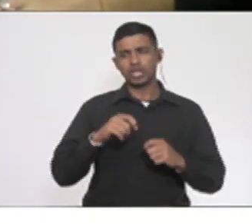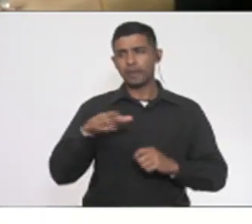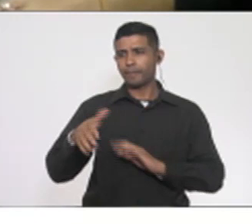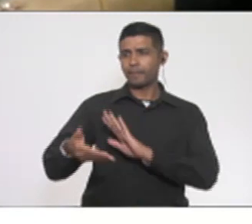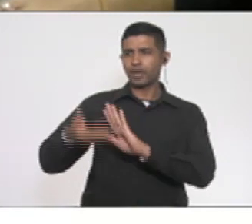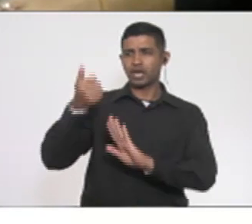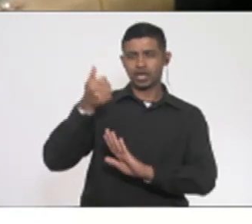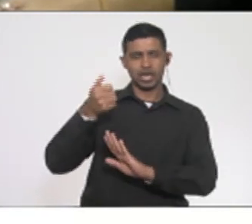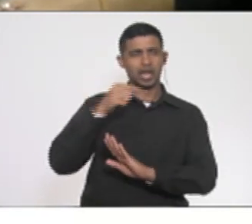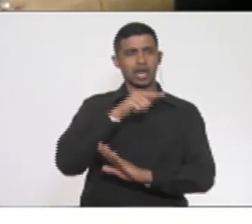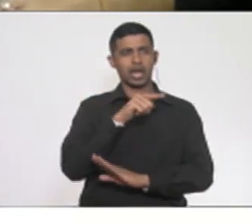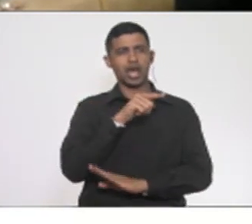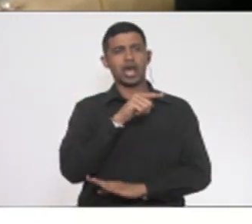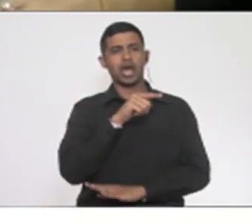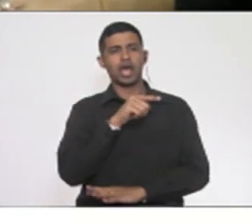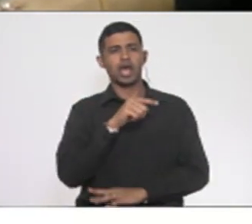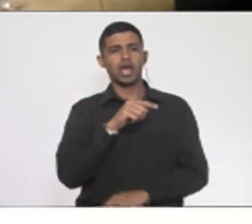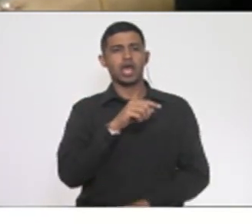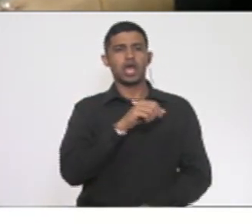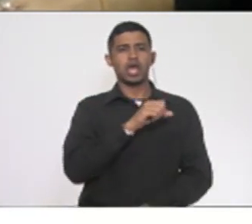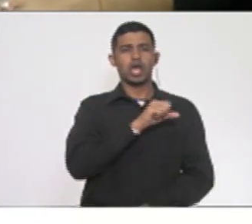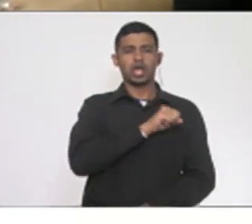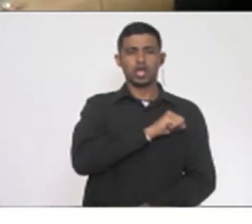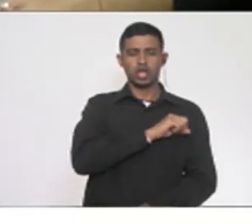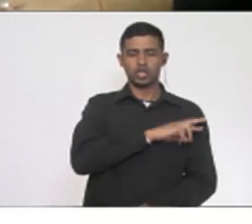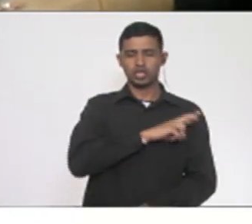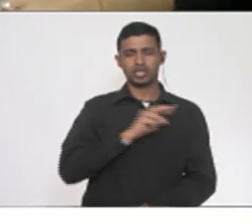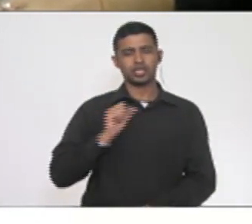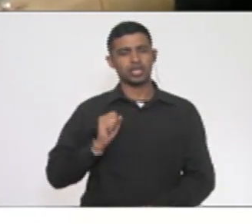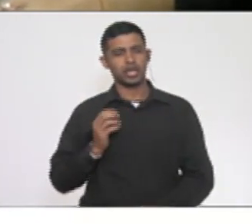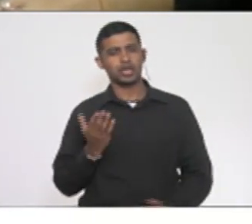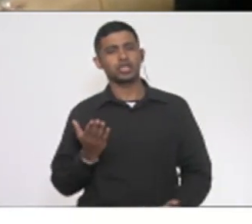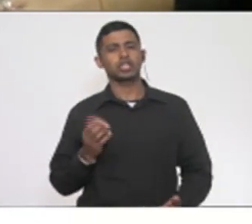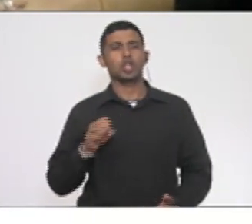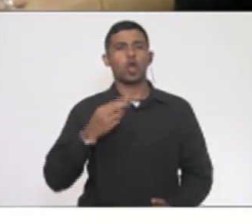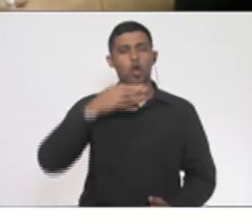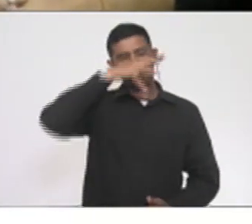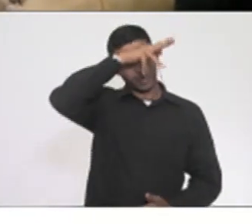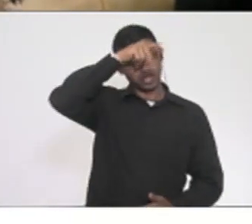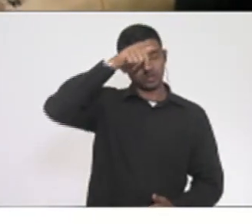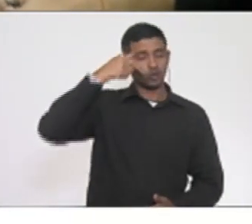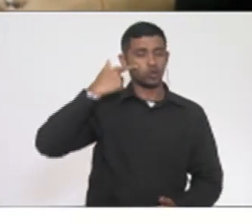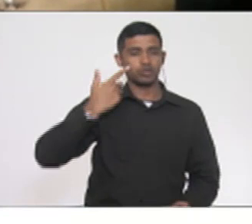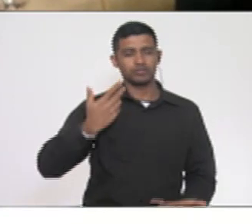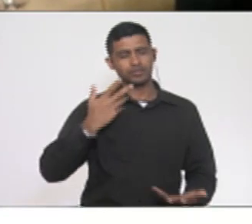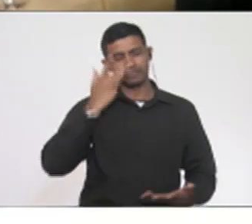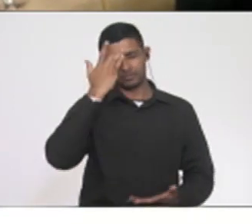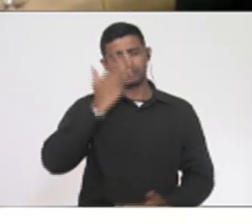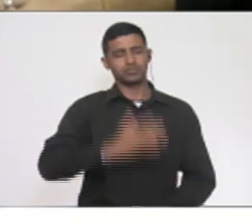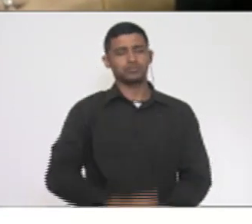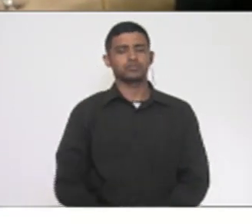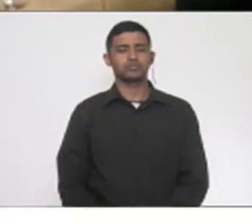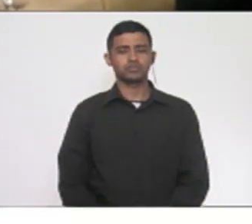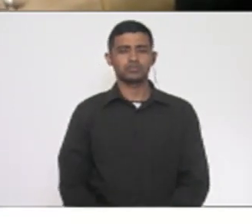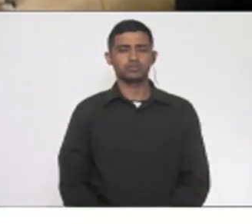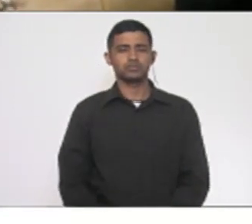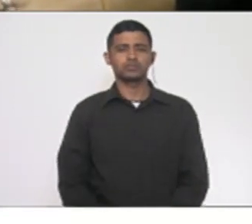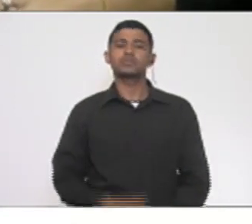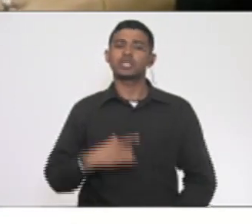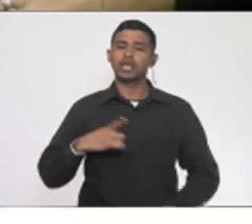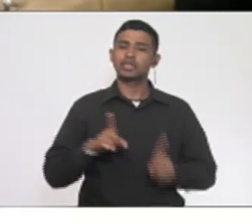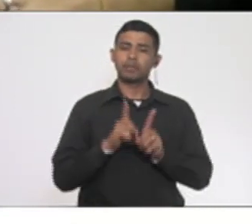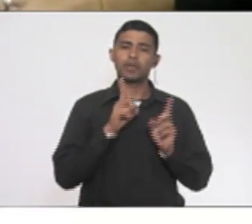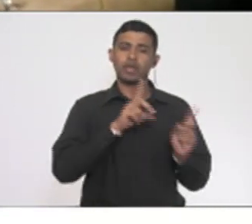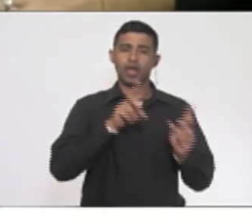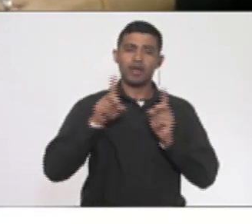Grande do Sul, pode botar em Paulínia e tirar no Mato Grosso, pode se colocar com flexibilidade. A comercialização do